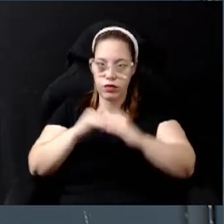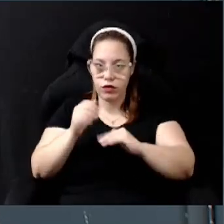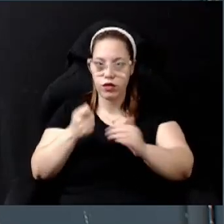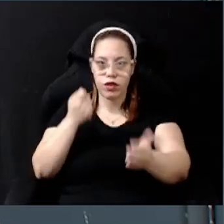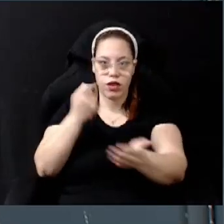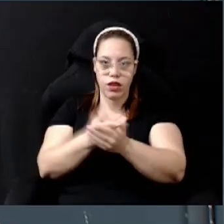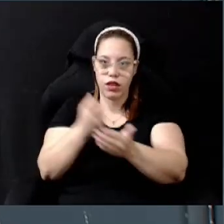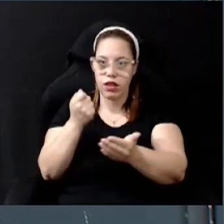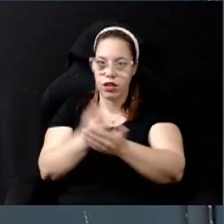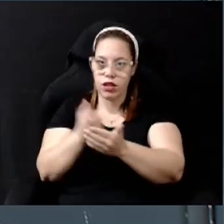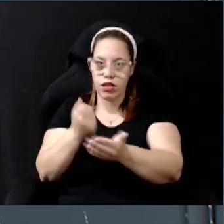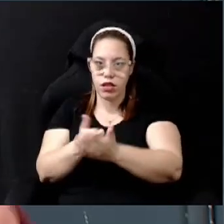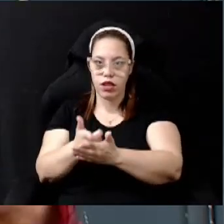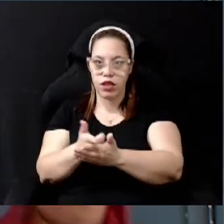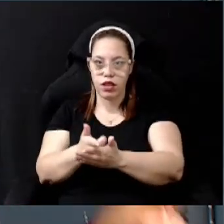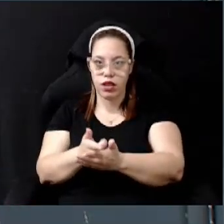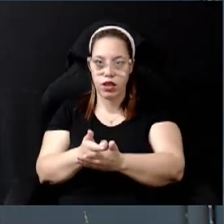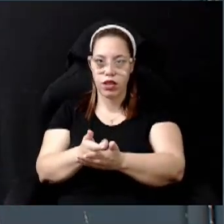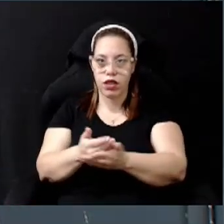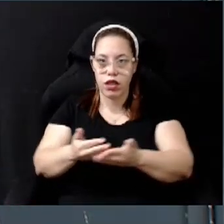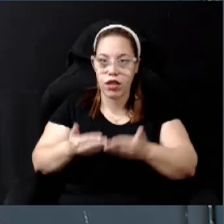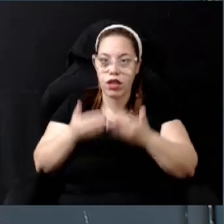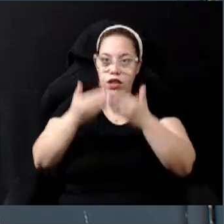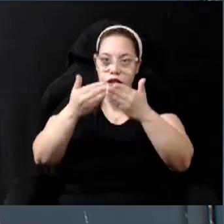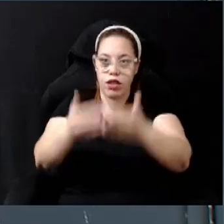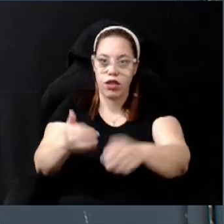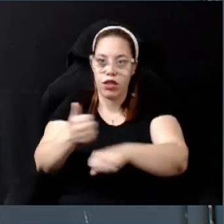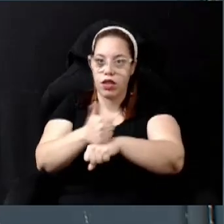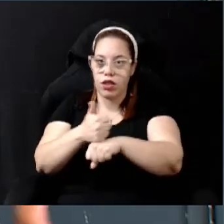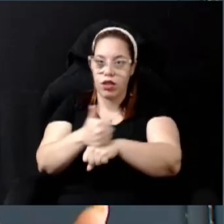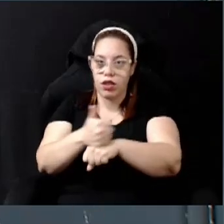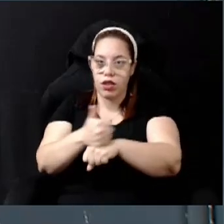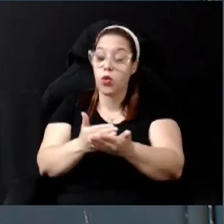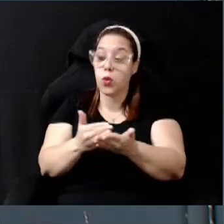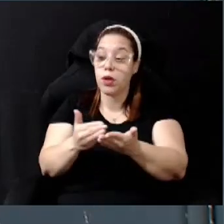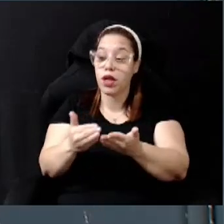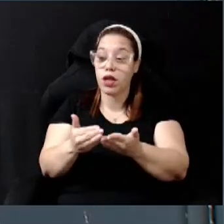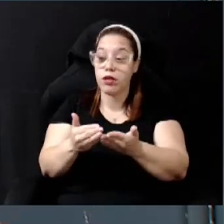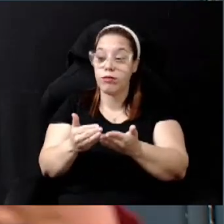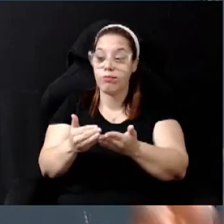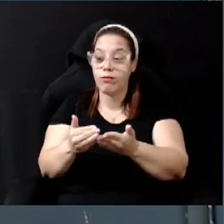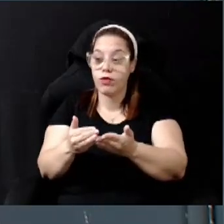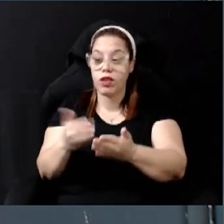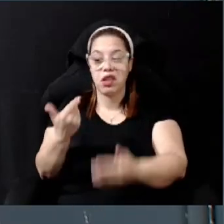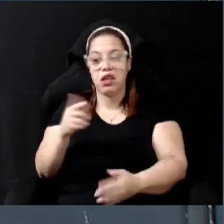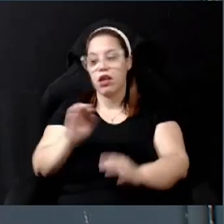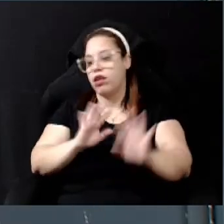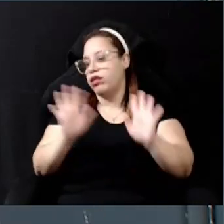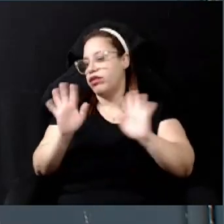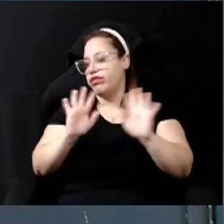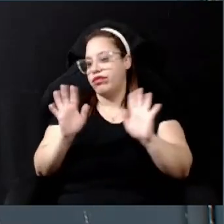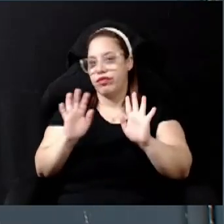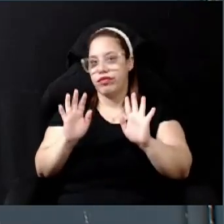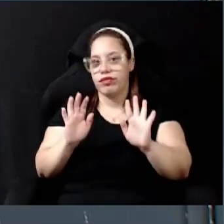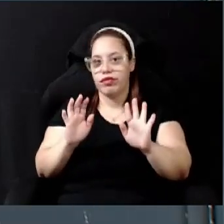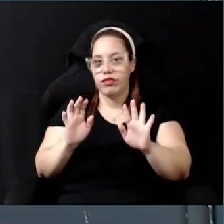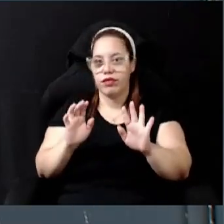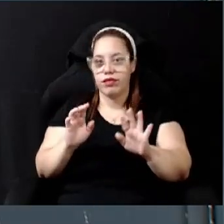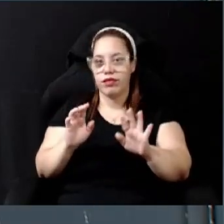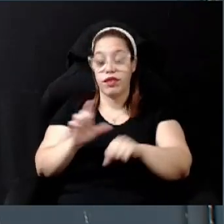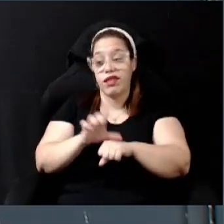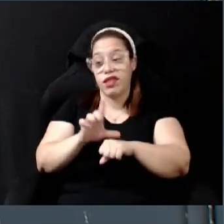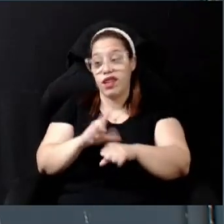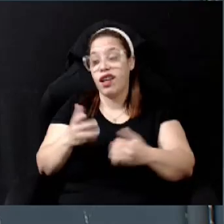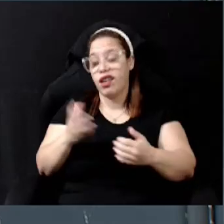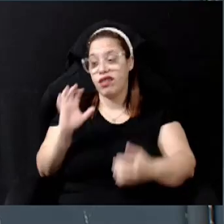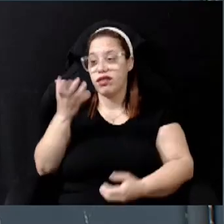consigo passar isso para as profissionais que estão iniciando, não de qualquer jeito, igual a muitas lojas que acontecem, né? Eu quero fazer